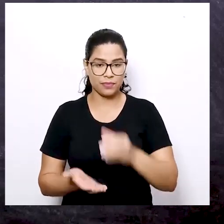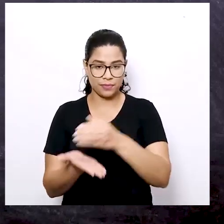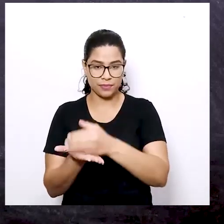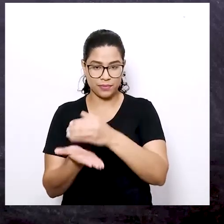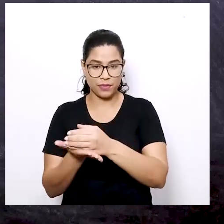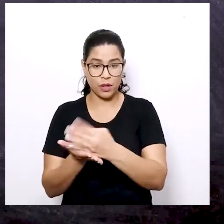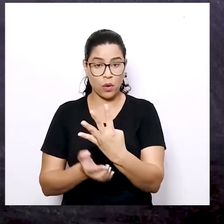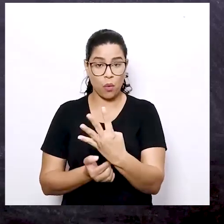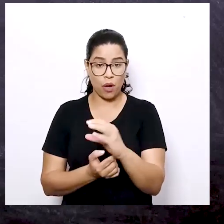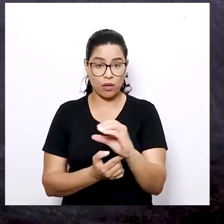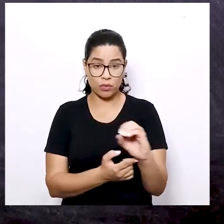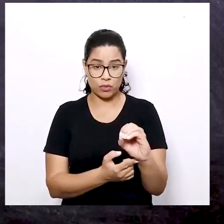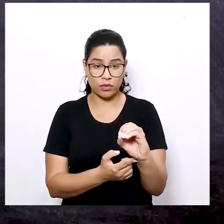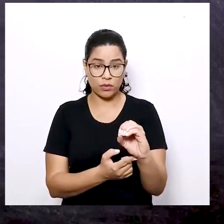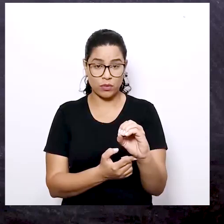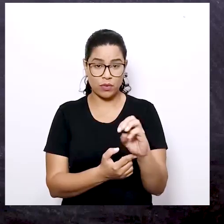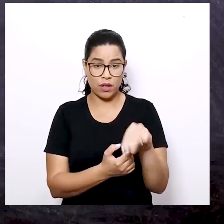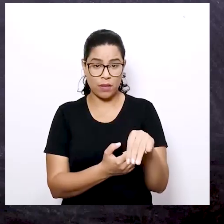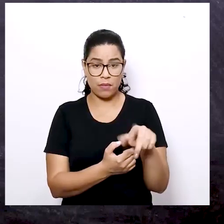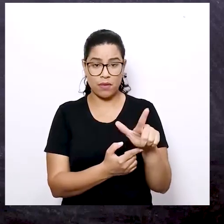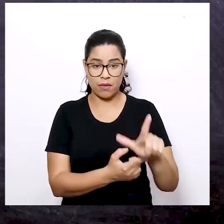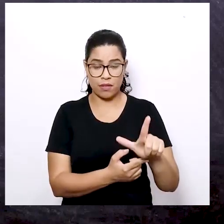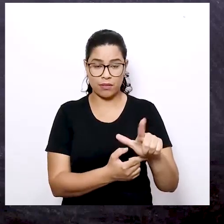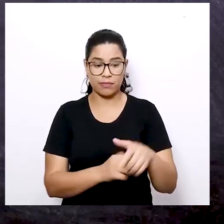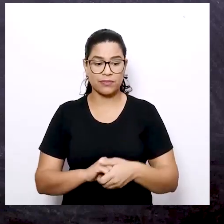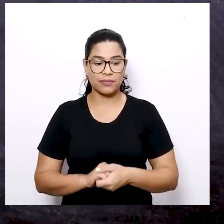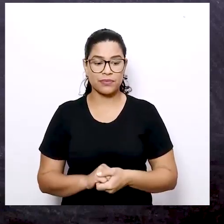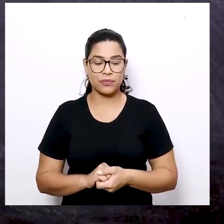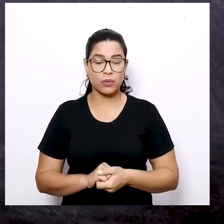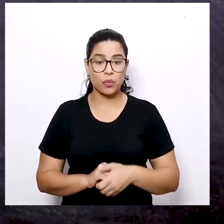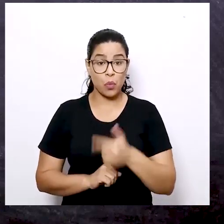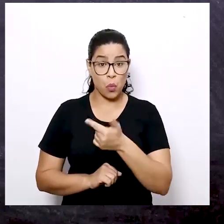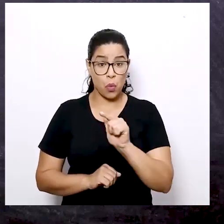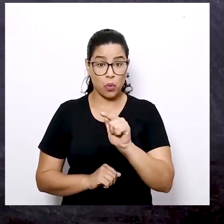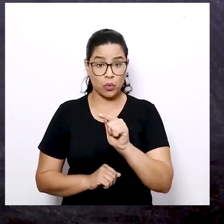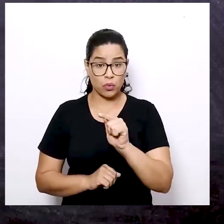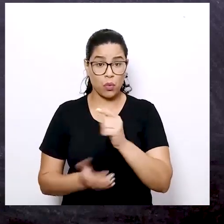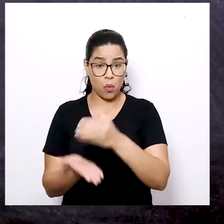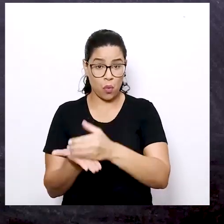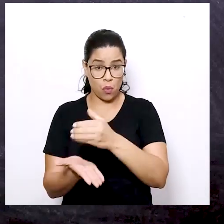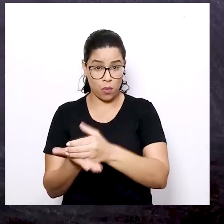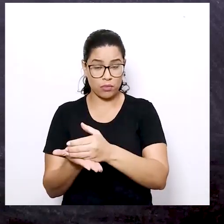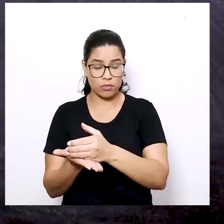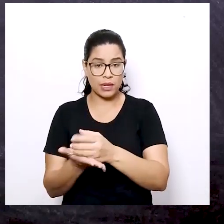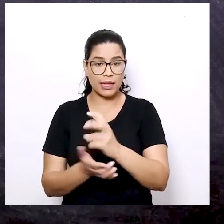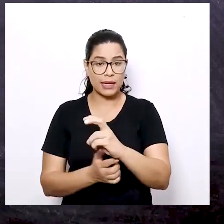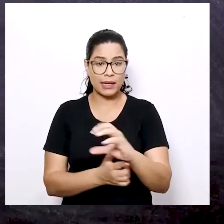de 400 ml, e este aqui, que tem a capacidade de 500 ml.